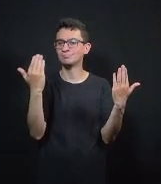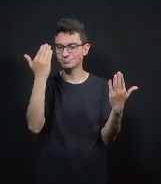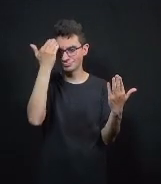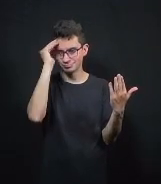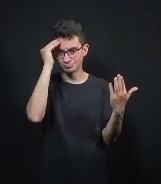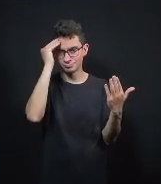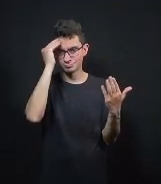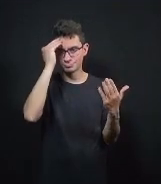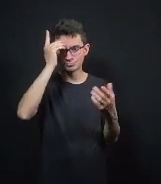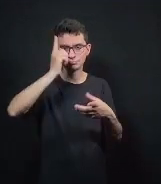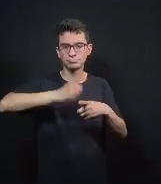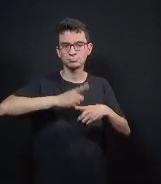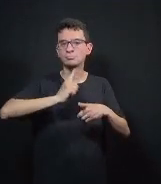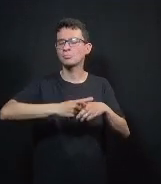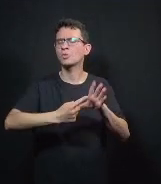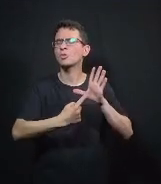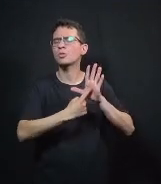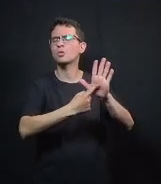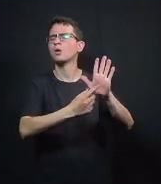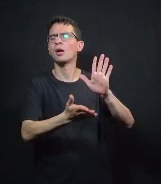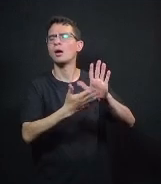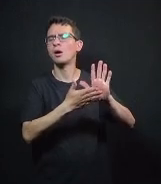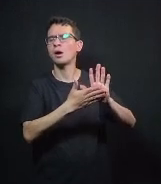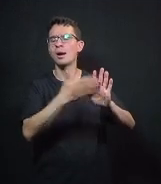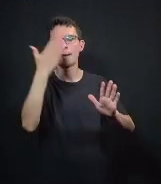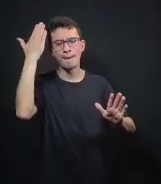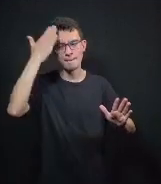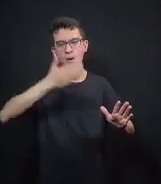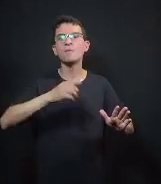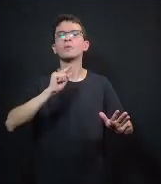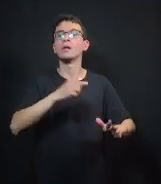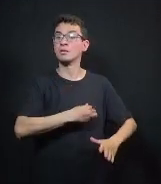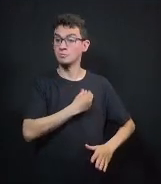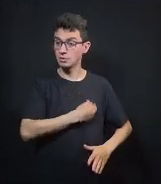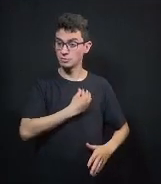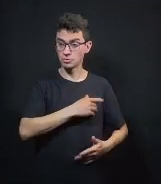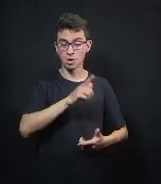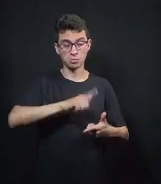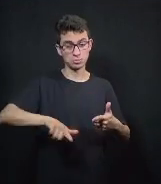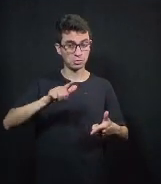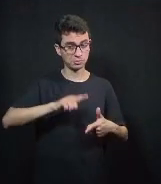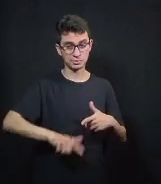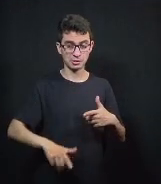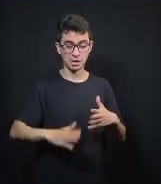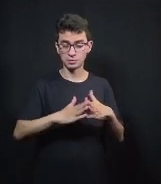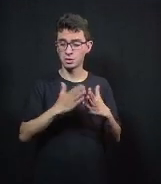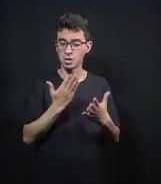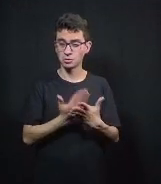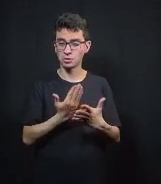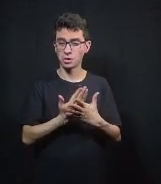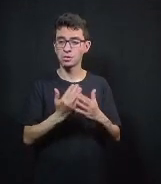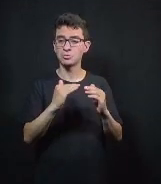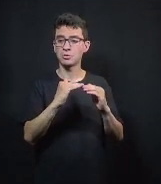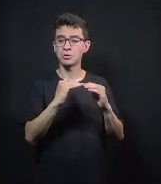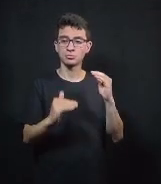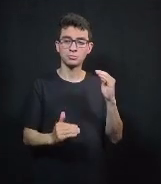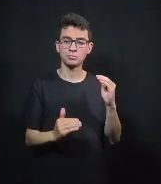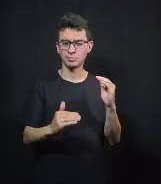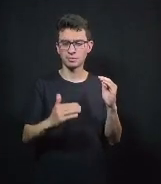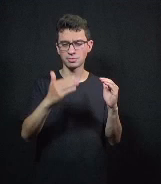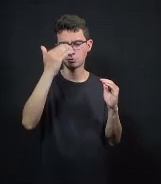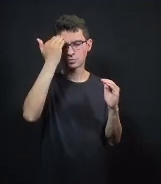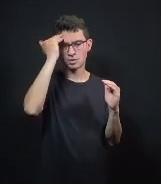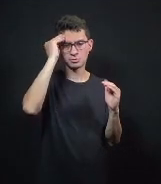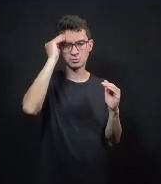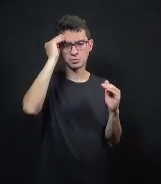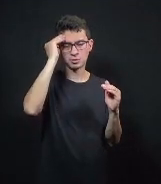isso indica que nós não vivemos um problema de baixa escolaridade, baixo entendimento do funcionamento.